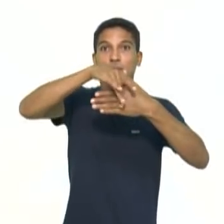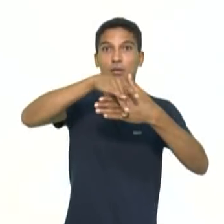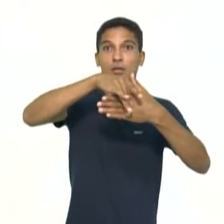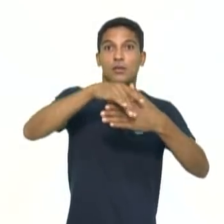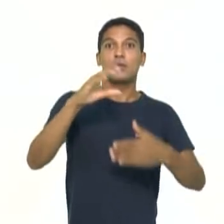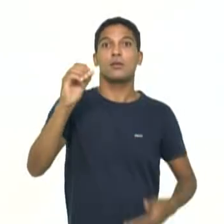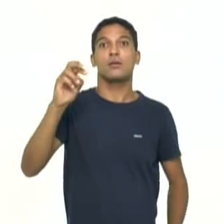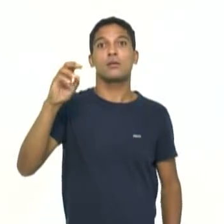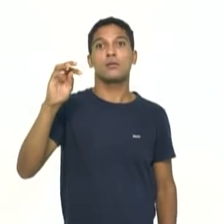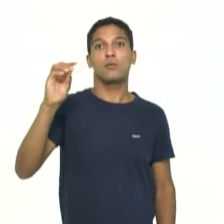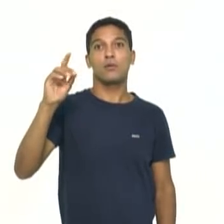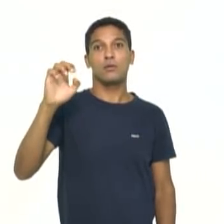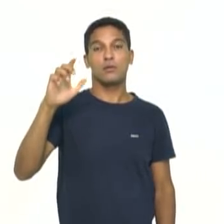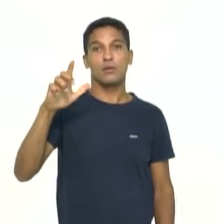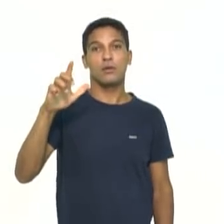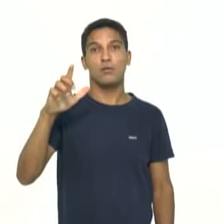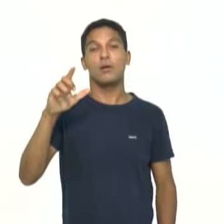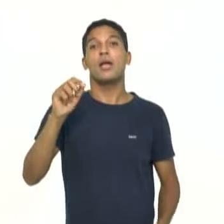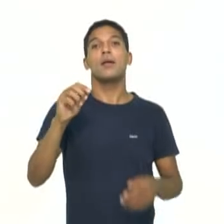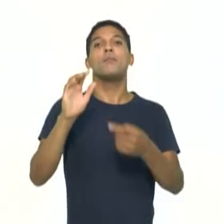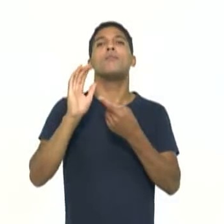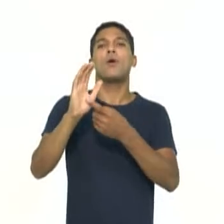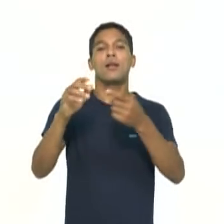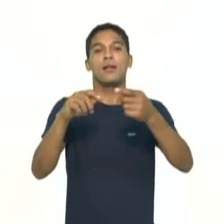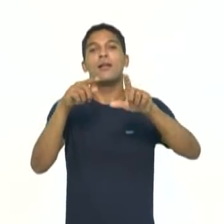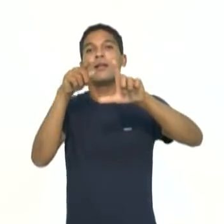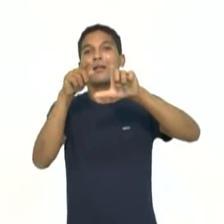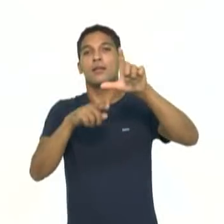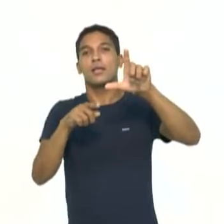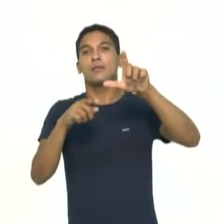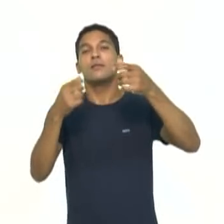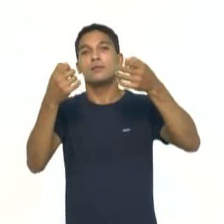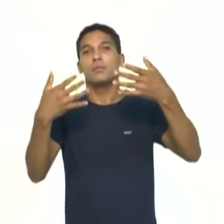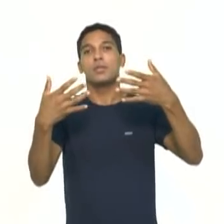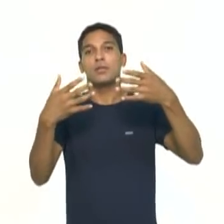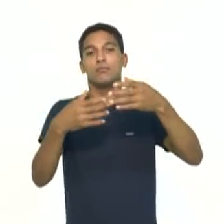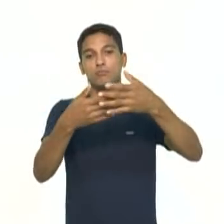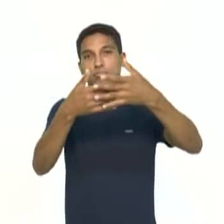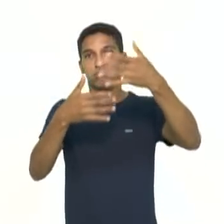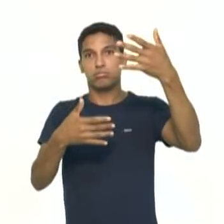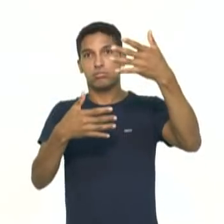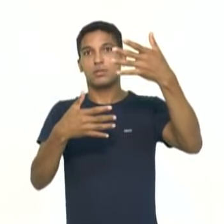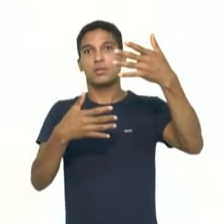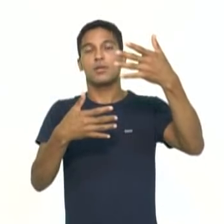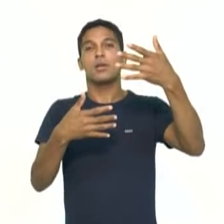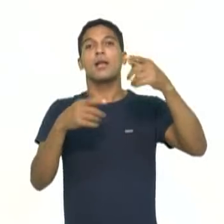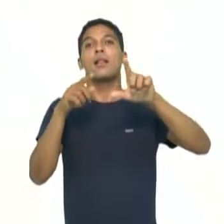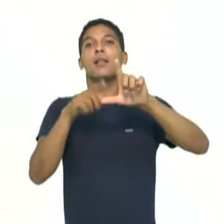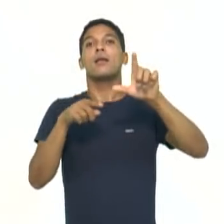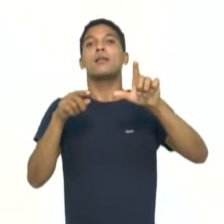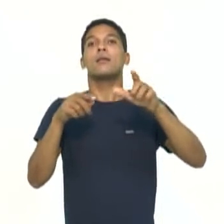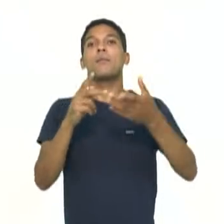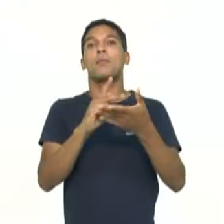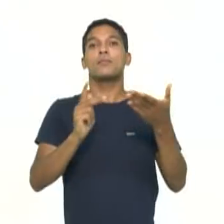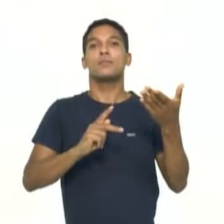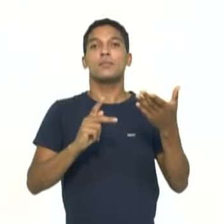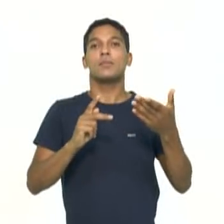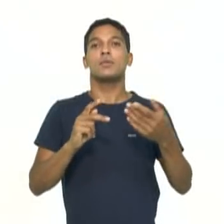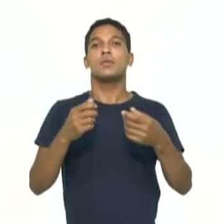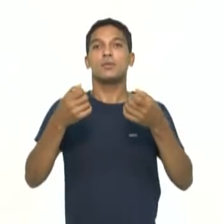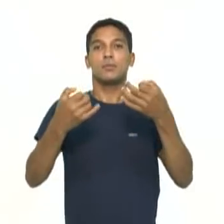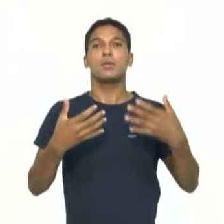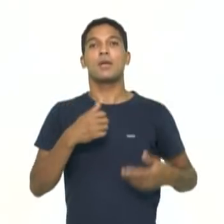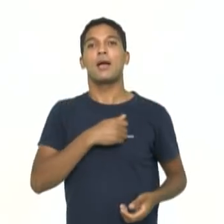saudade. Saudade da nossa casa, da nossa família, dos nossos entes queridos. Por isso que a professora trouxe isso aqui para vocês.